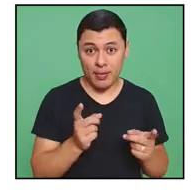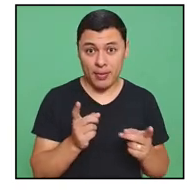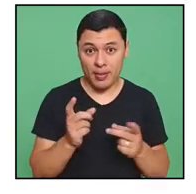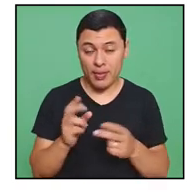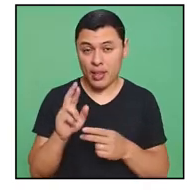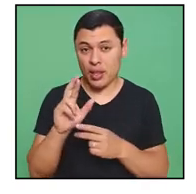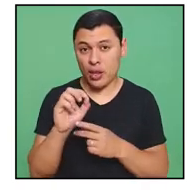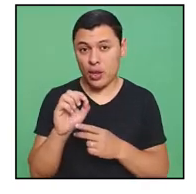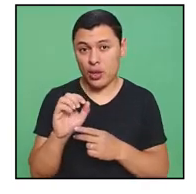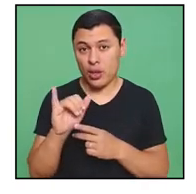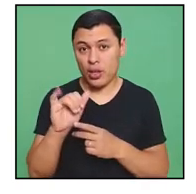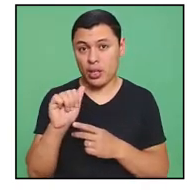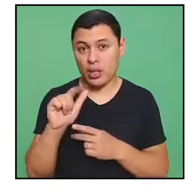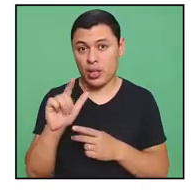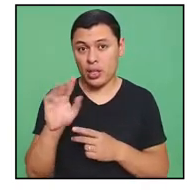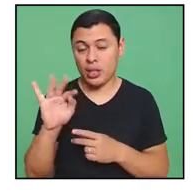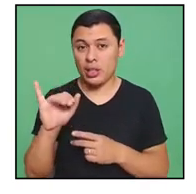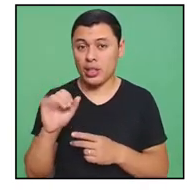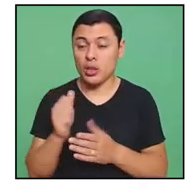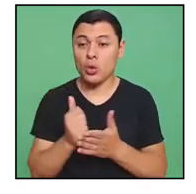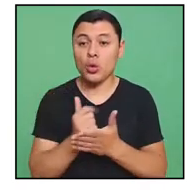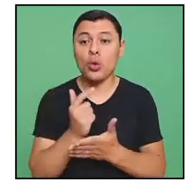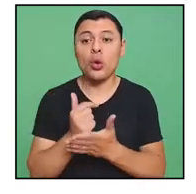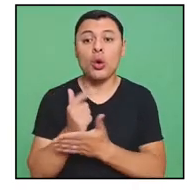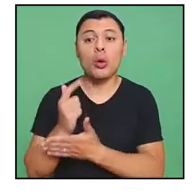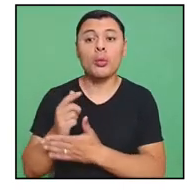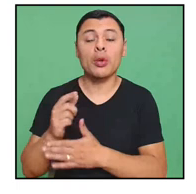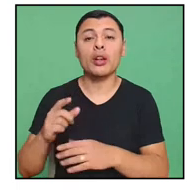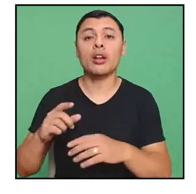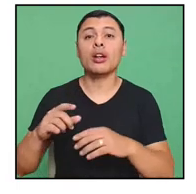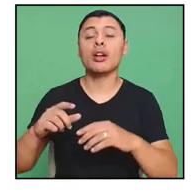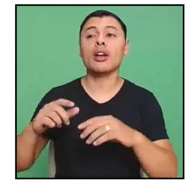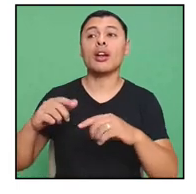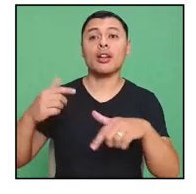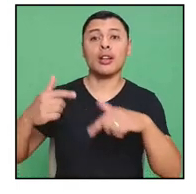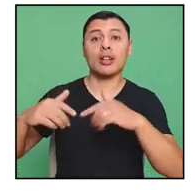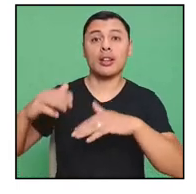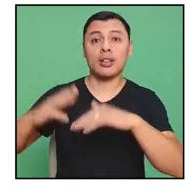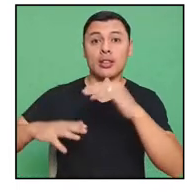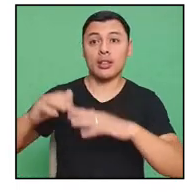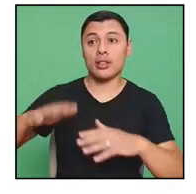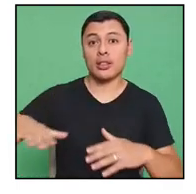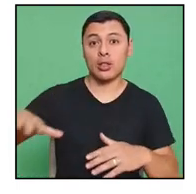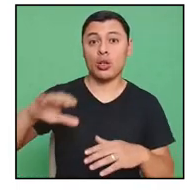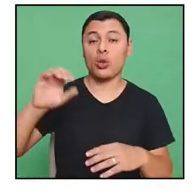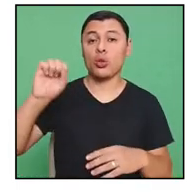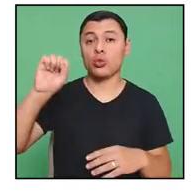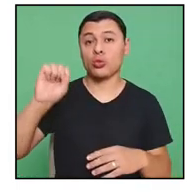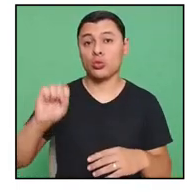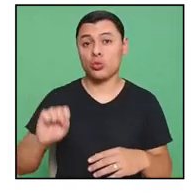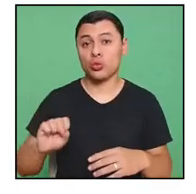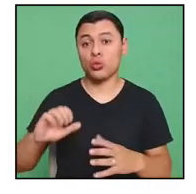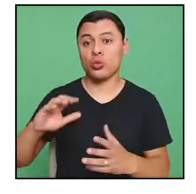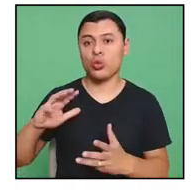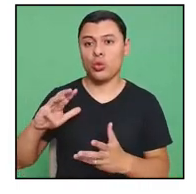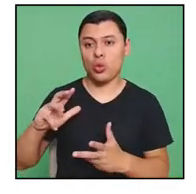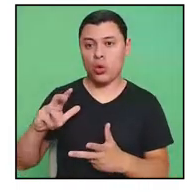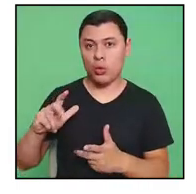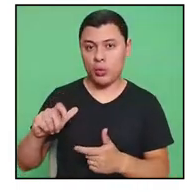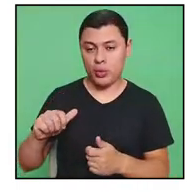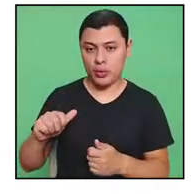é para fazer aquisição de trabalhos de artistas, né, do sul global, né? Então, eu Sim. lembro meio